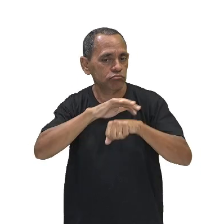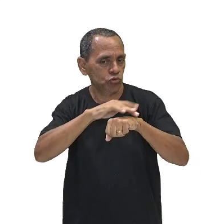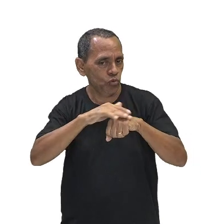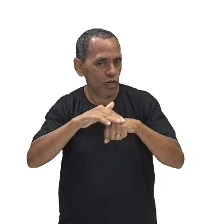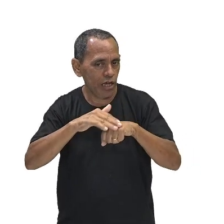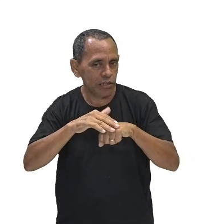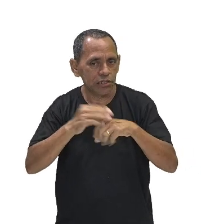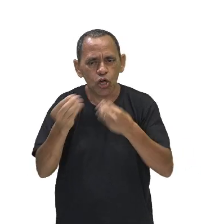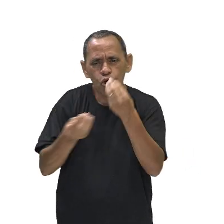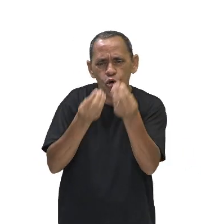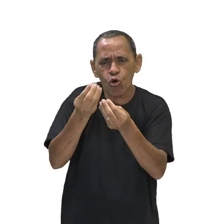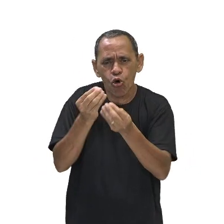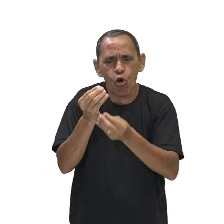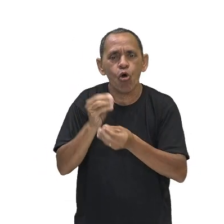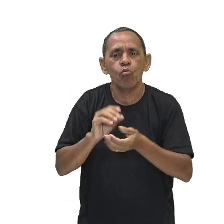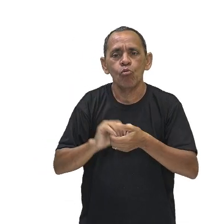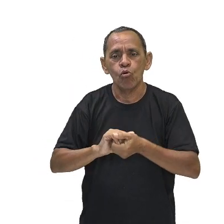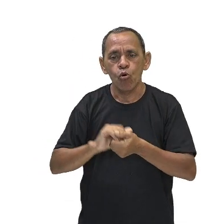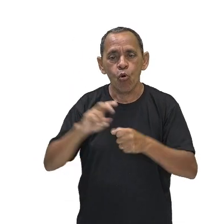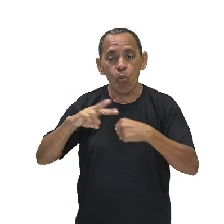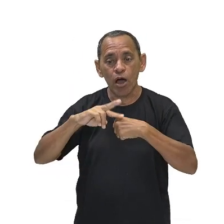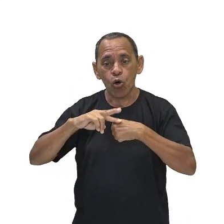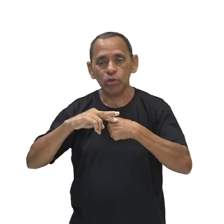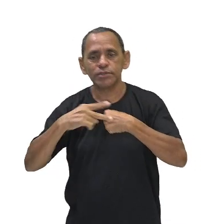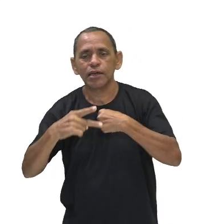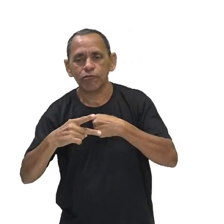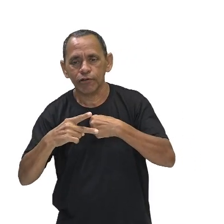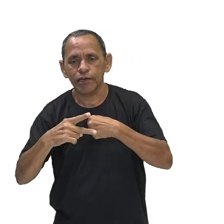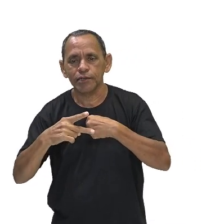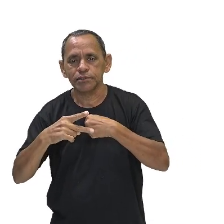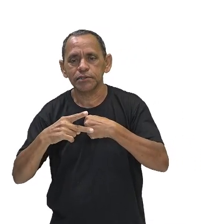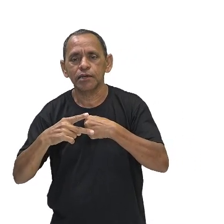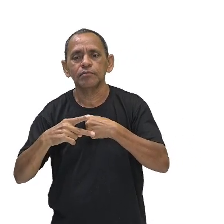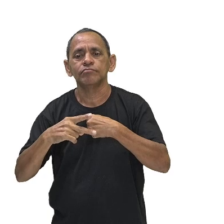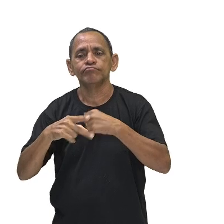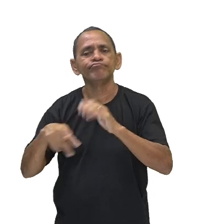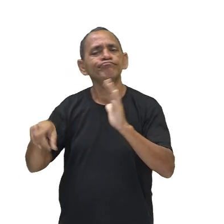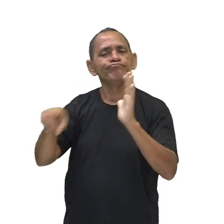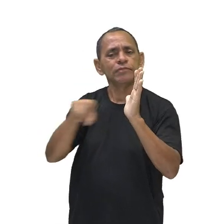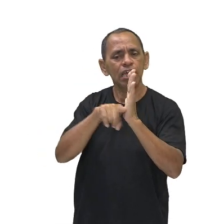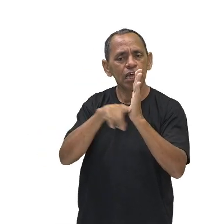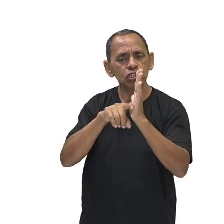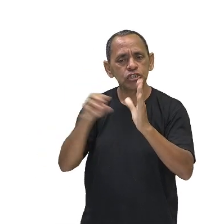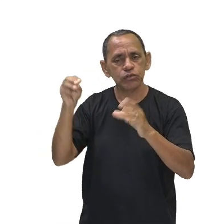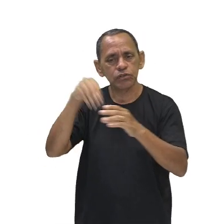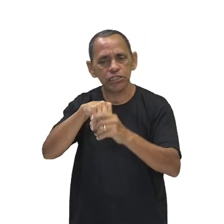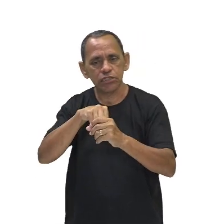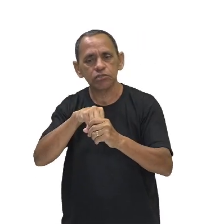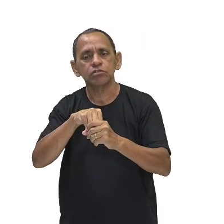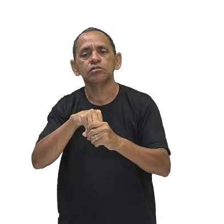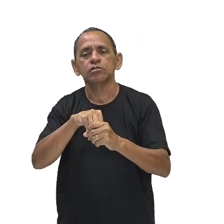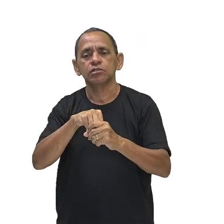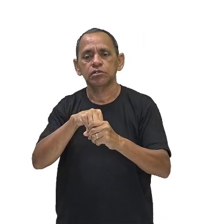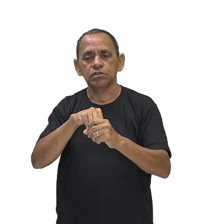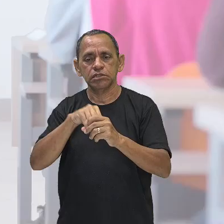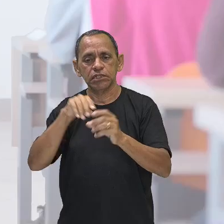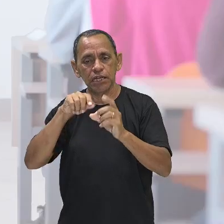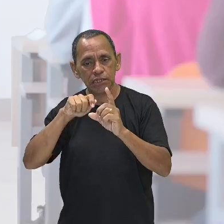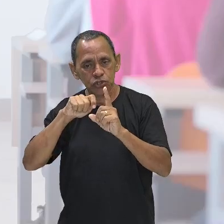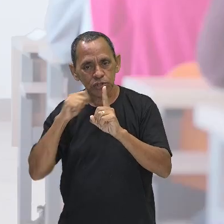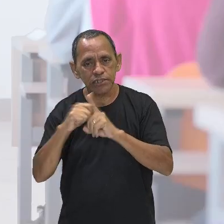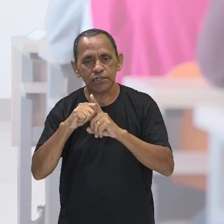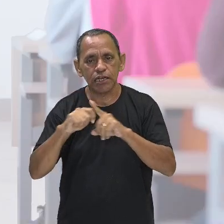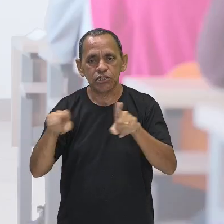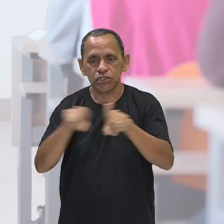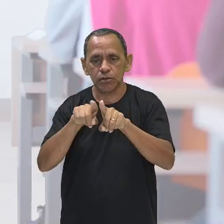uma consequência que vai ser negativa para a sociedade. Um crime violento é uma consequência negativa